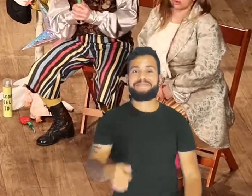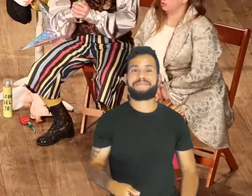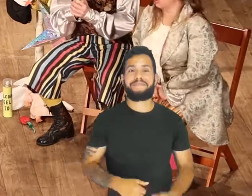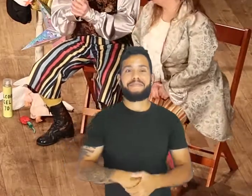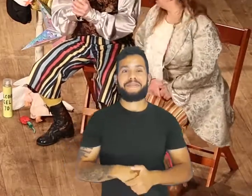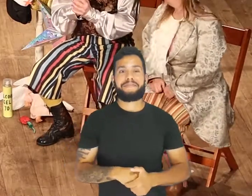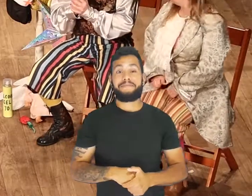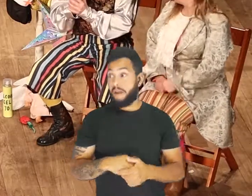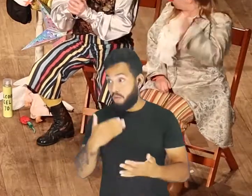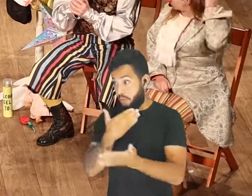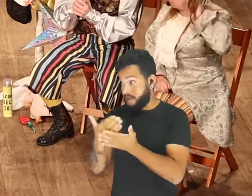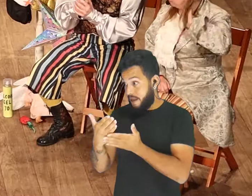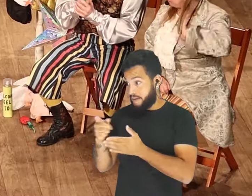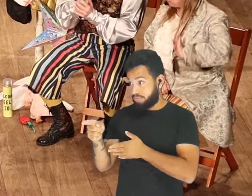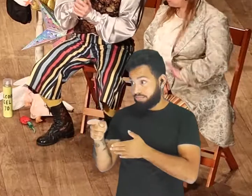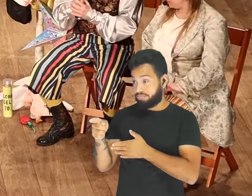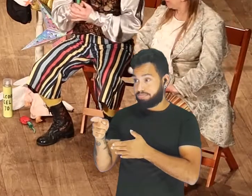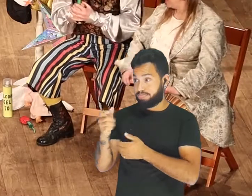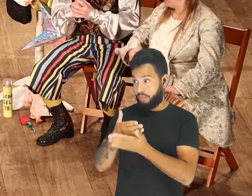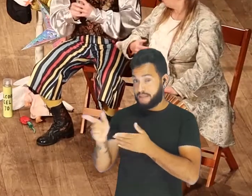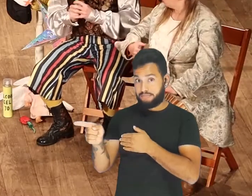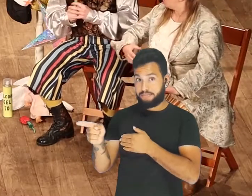mais barato. Ah, mico do Leão. Nandinha, vamos começar.